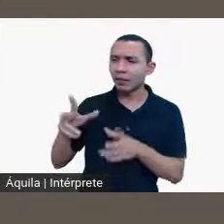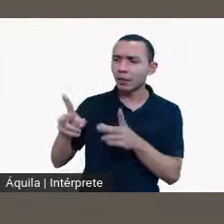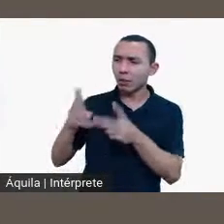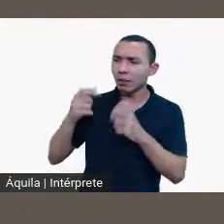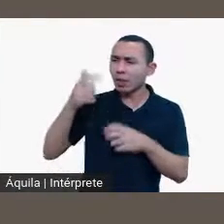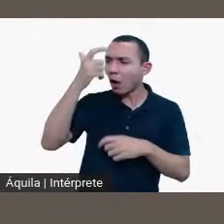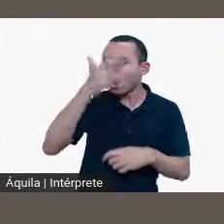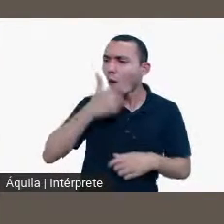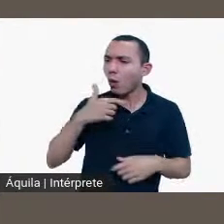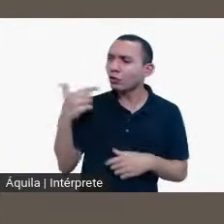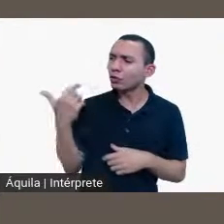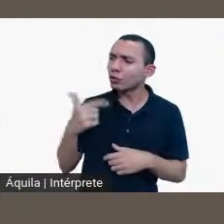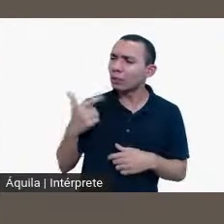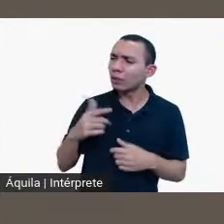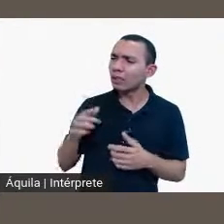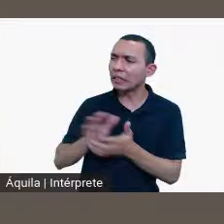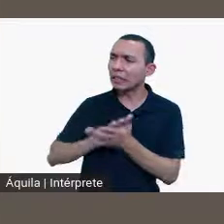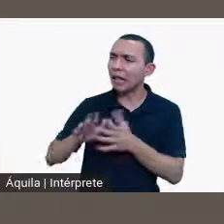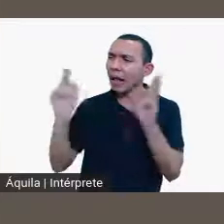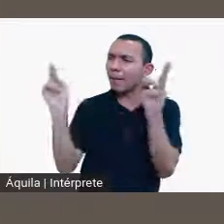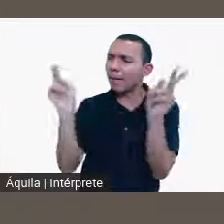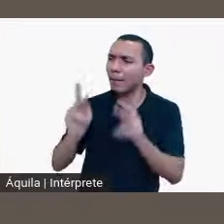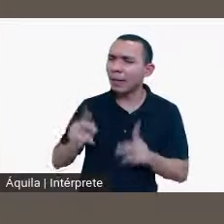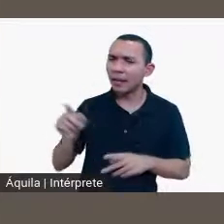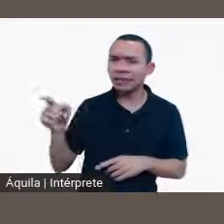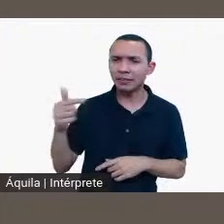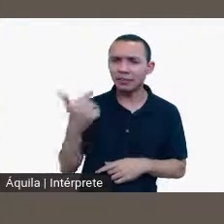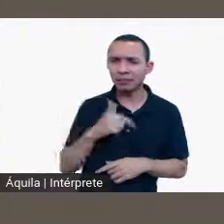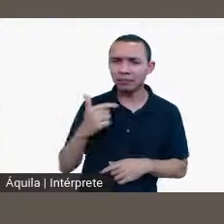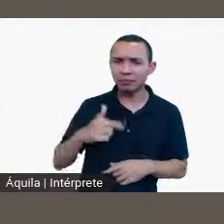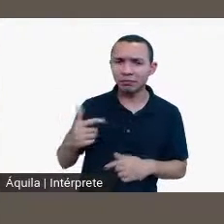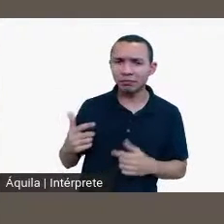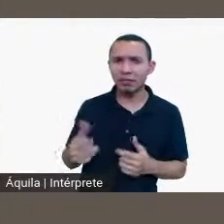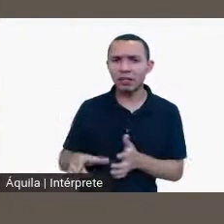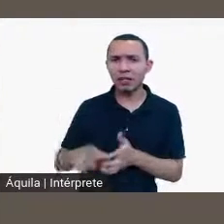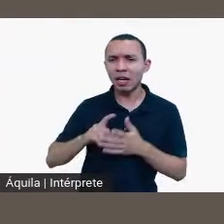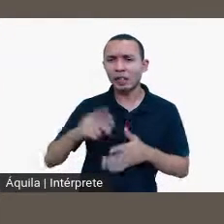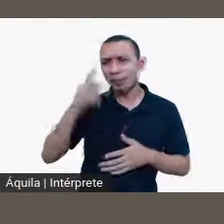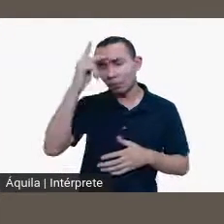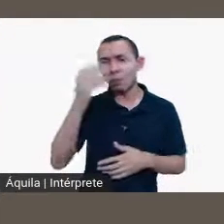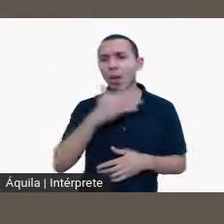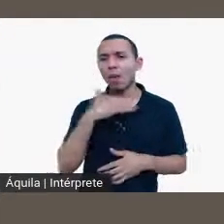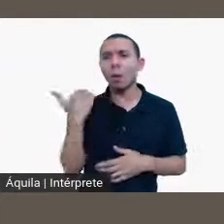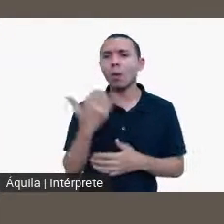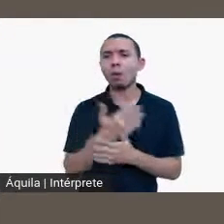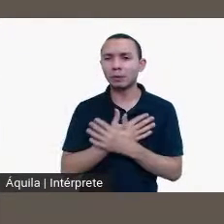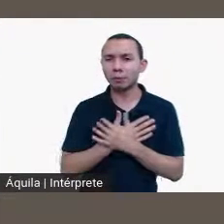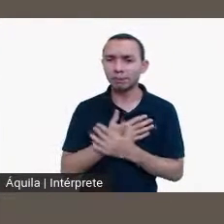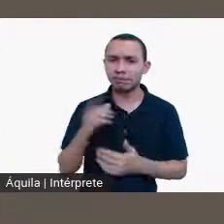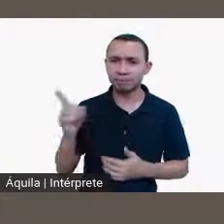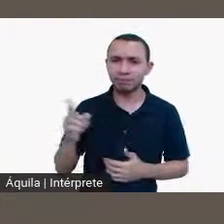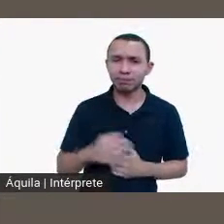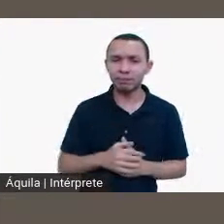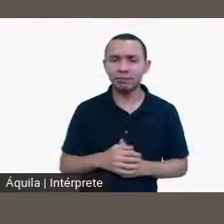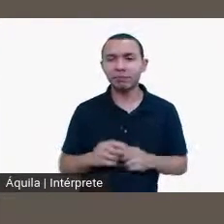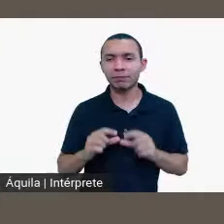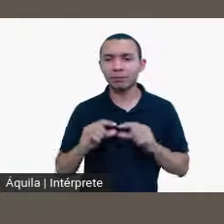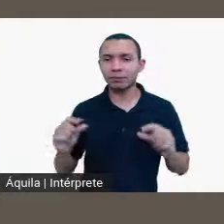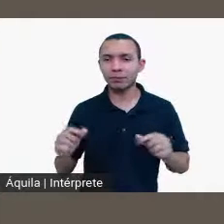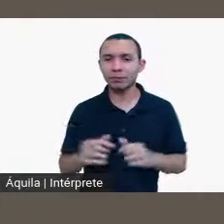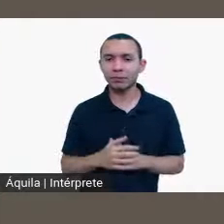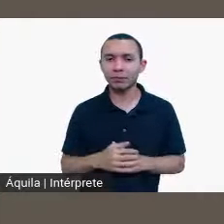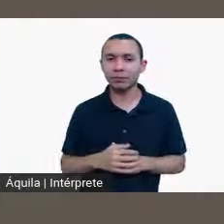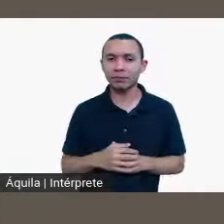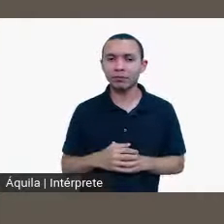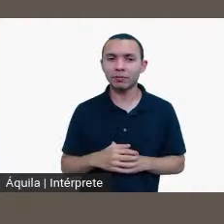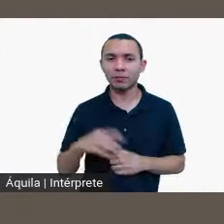não havia nenhum sinal dessa paz que é tão peculiar aos mortos. Fim de citação. As obras já